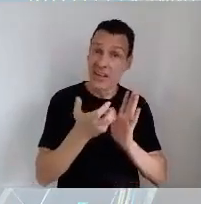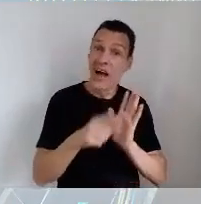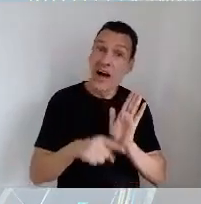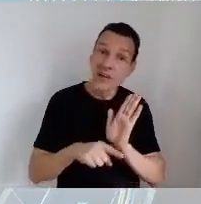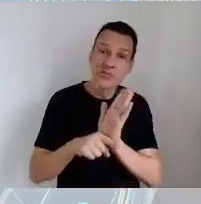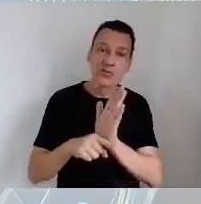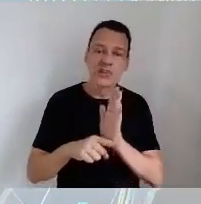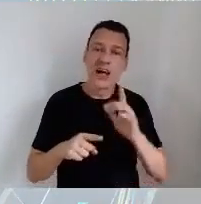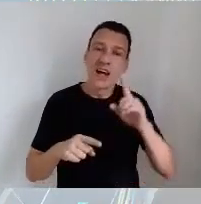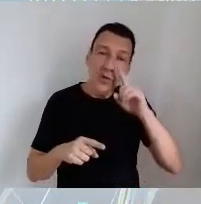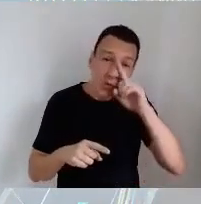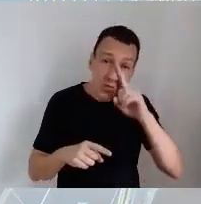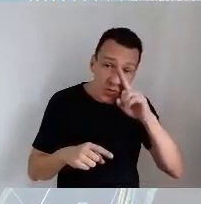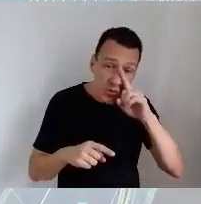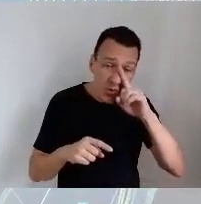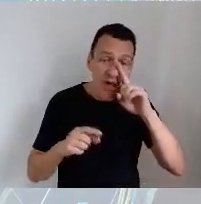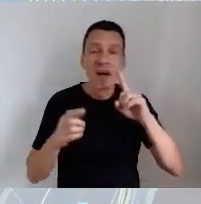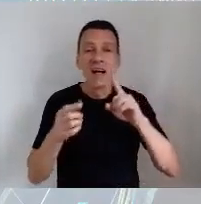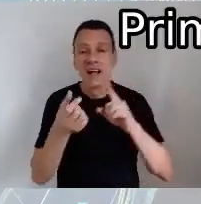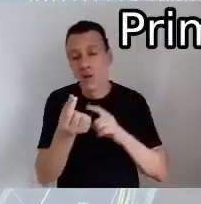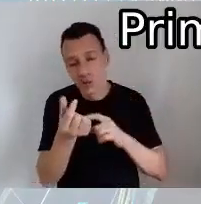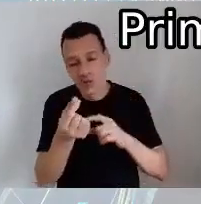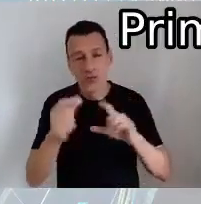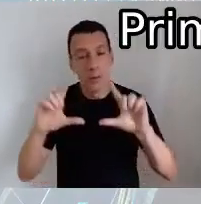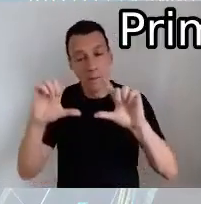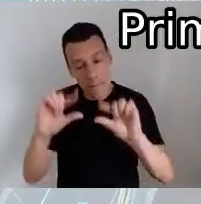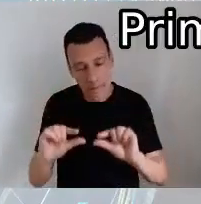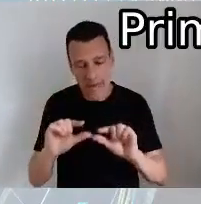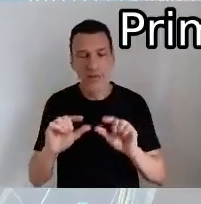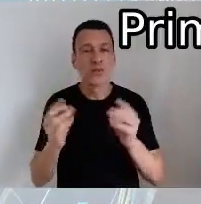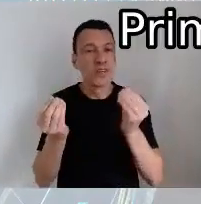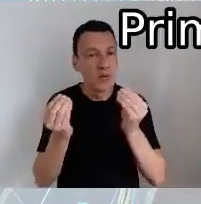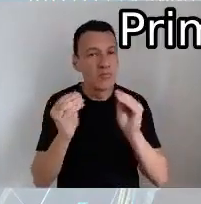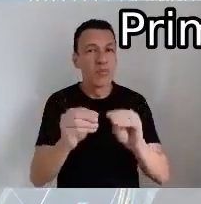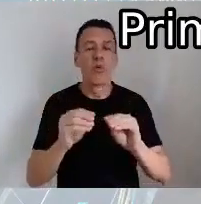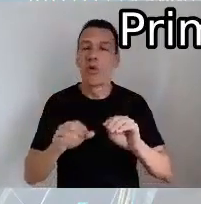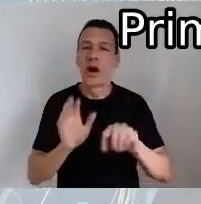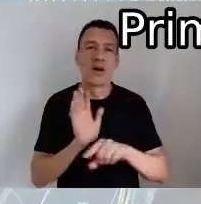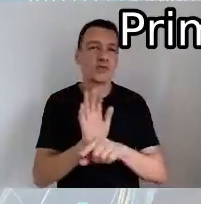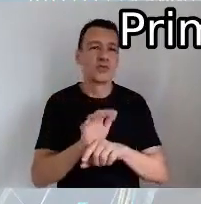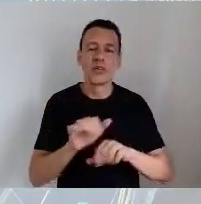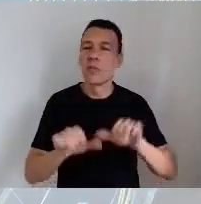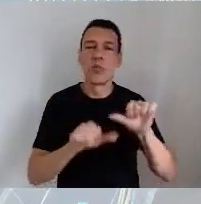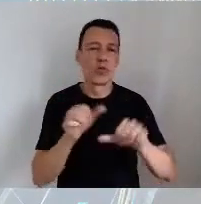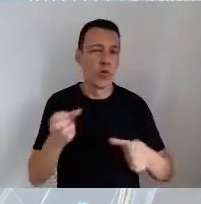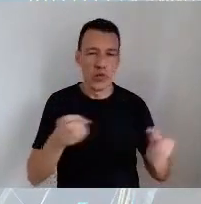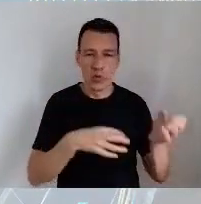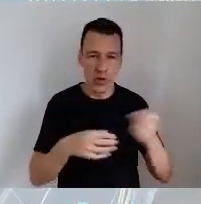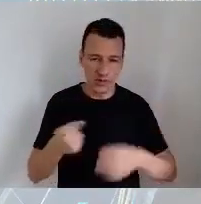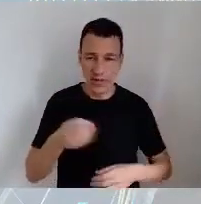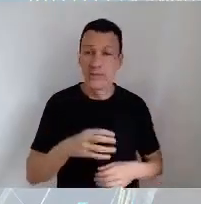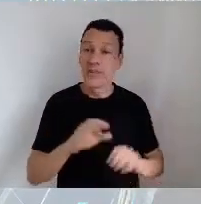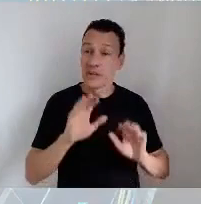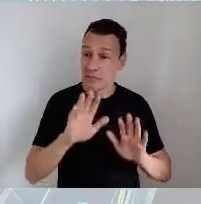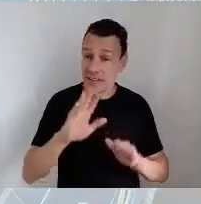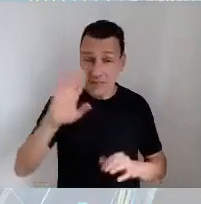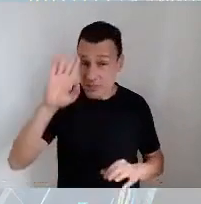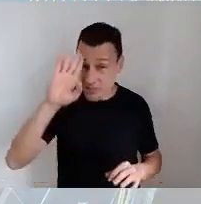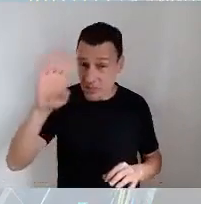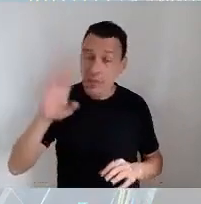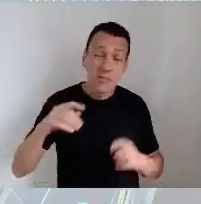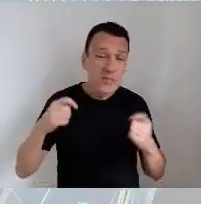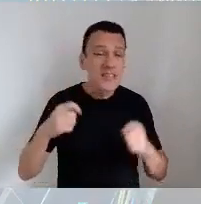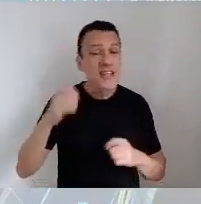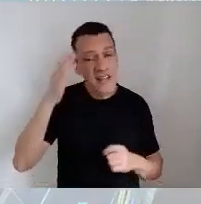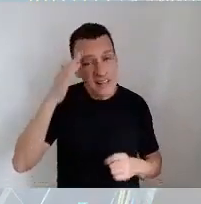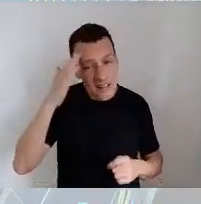essa mudança agora como que a gente faz isso primeira coisa é entendendo que existe um tradeoff fundamental que pode ser percebido o tempo todo o que